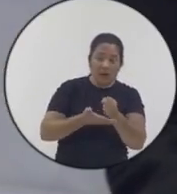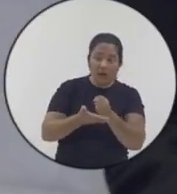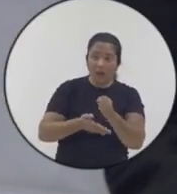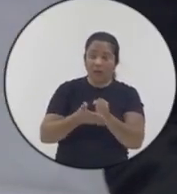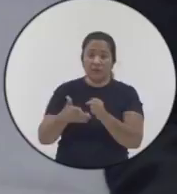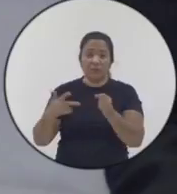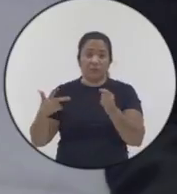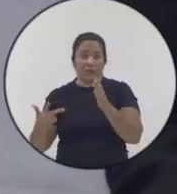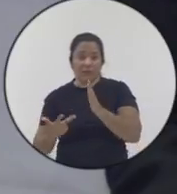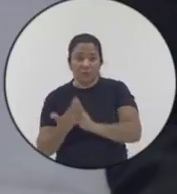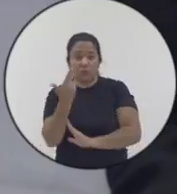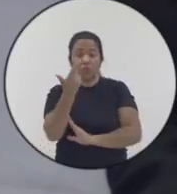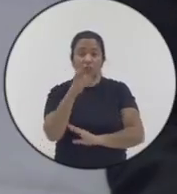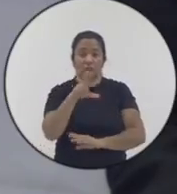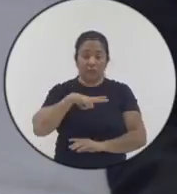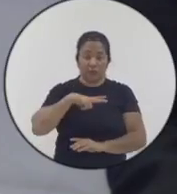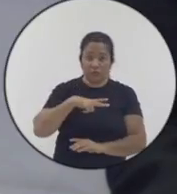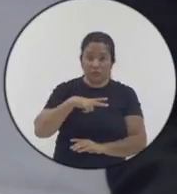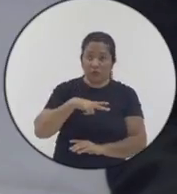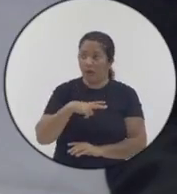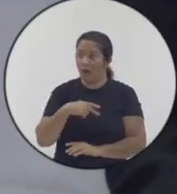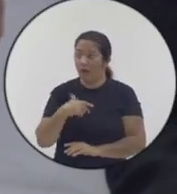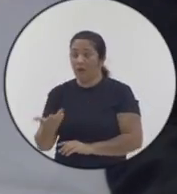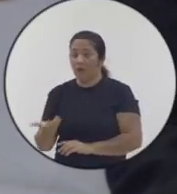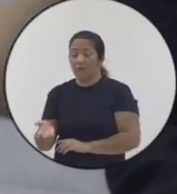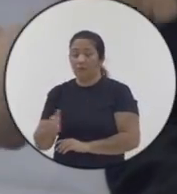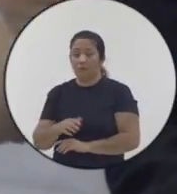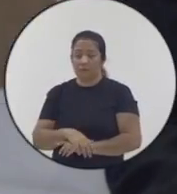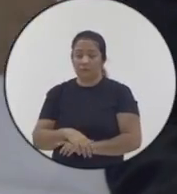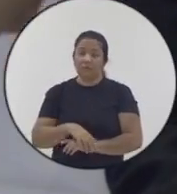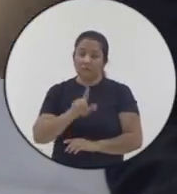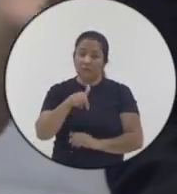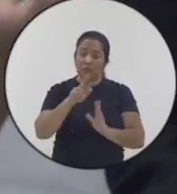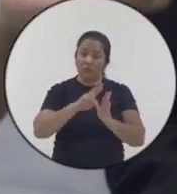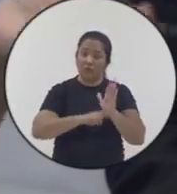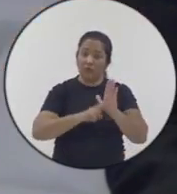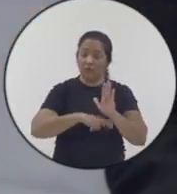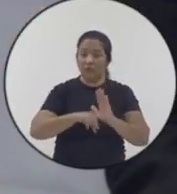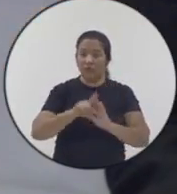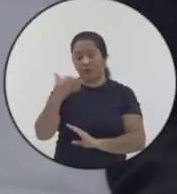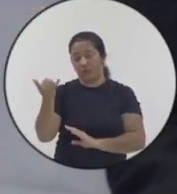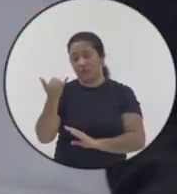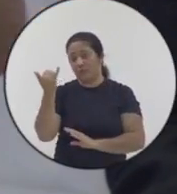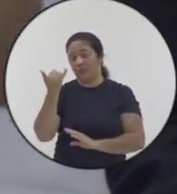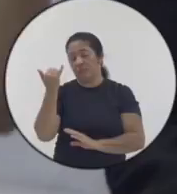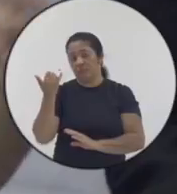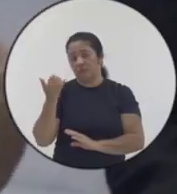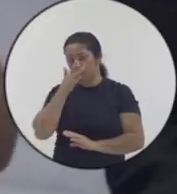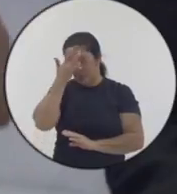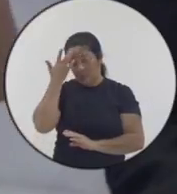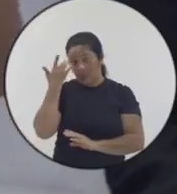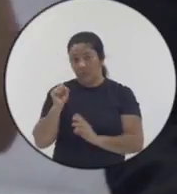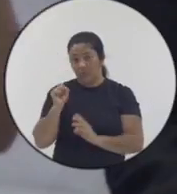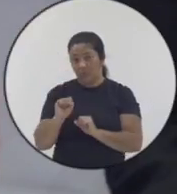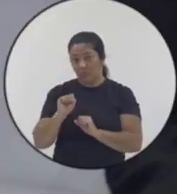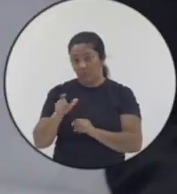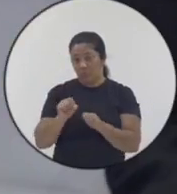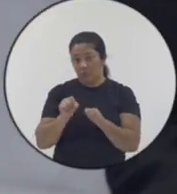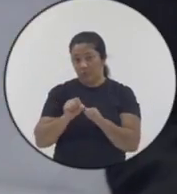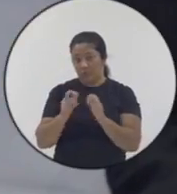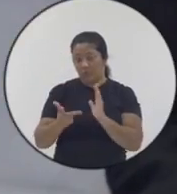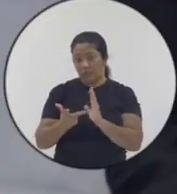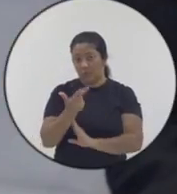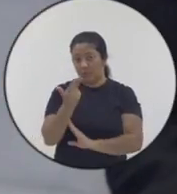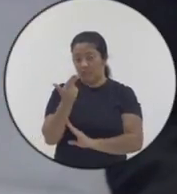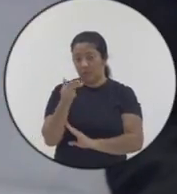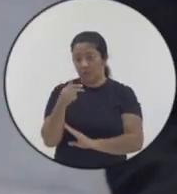particulares. Né? As pessoas são acompanhadas no serviço, mas elas têm também a possibilidade de fazer particular, fazem vaquinha e tal.